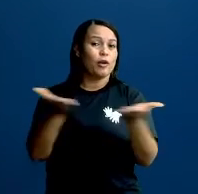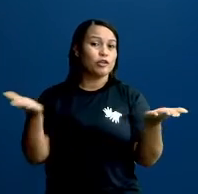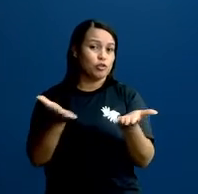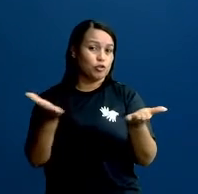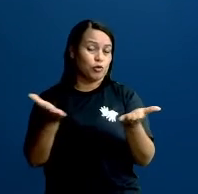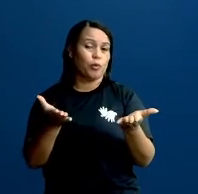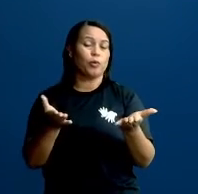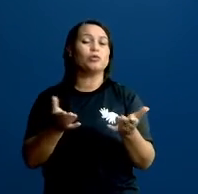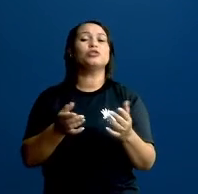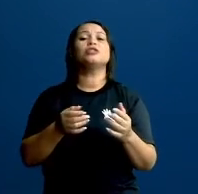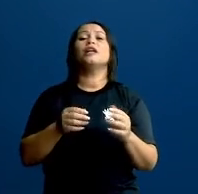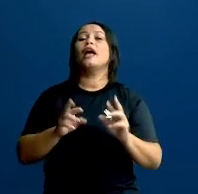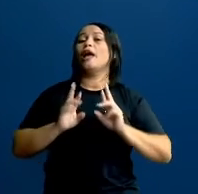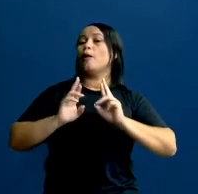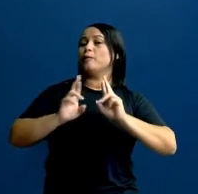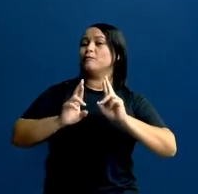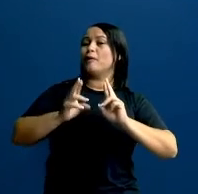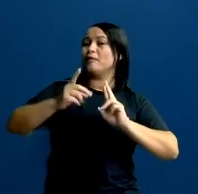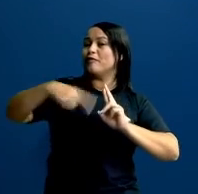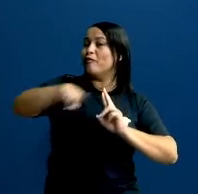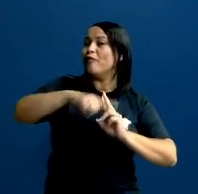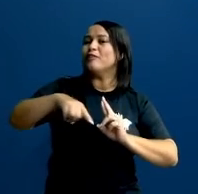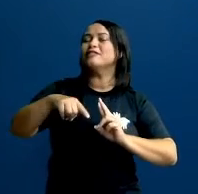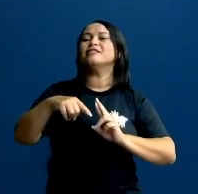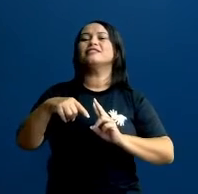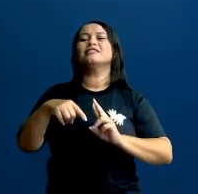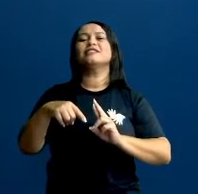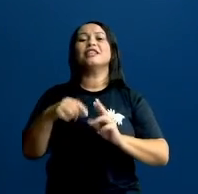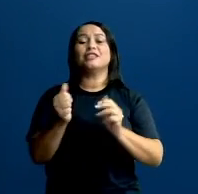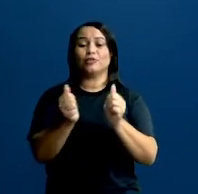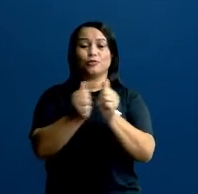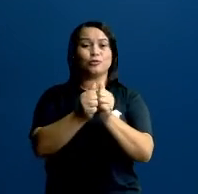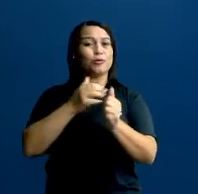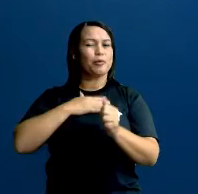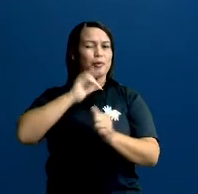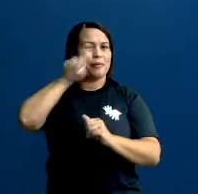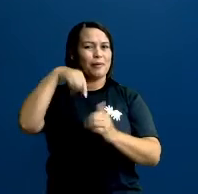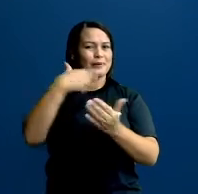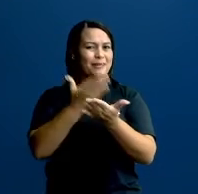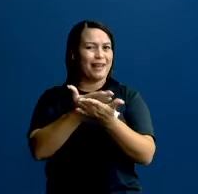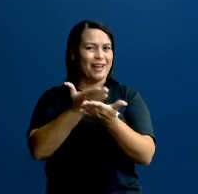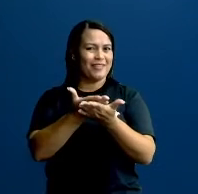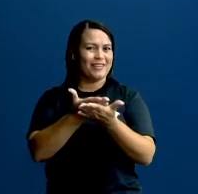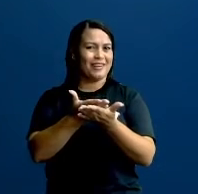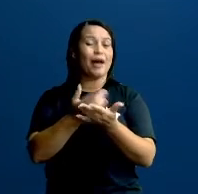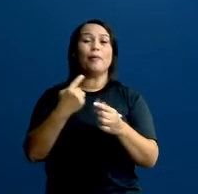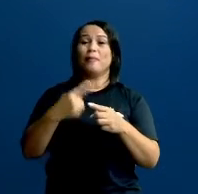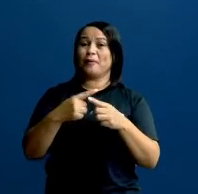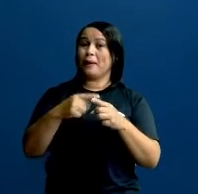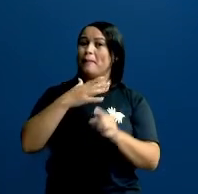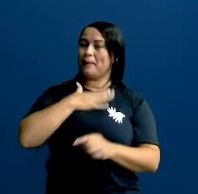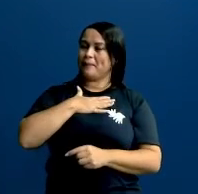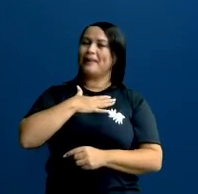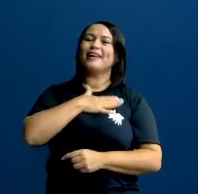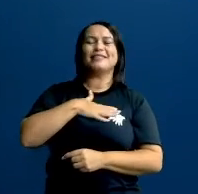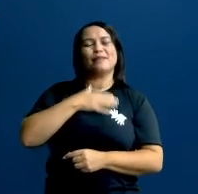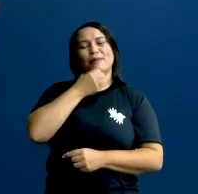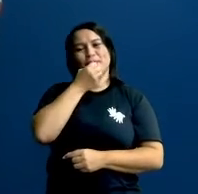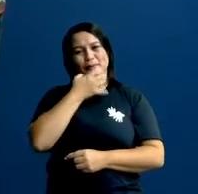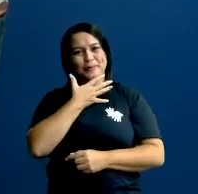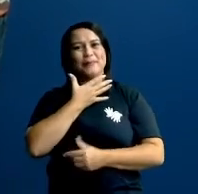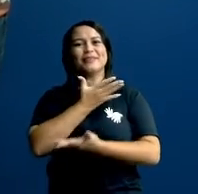hoje. Eu espero que você esteja comigo na próxima aula, porque para mim é sempre uma